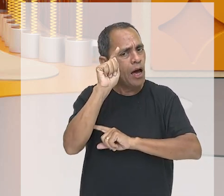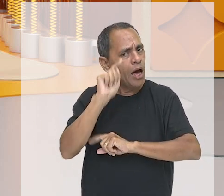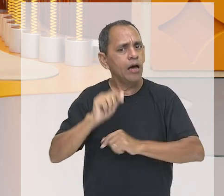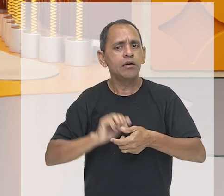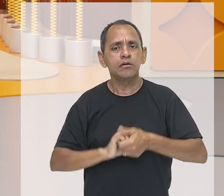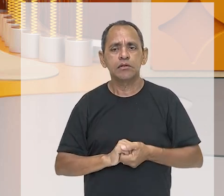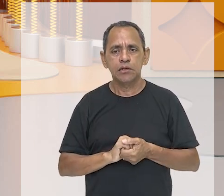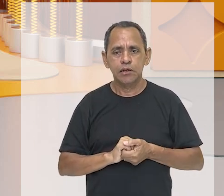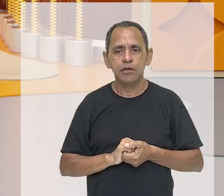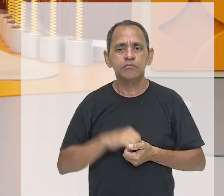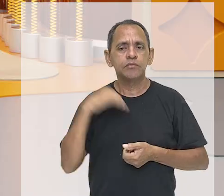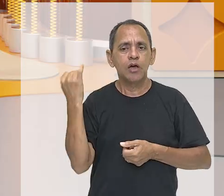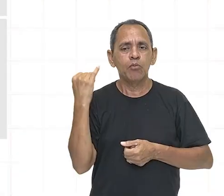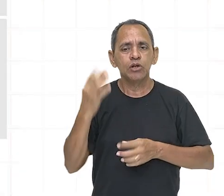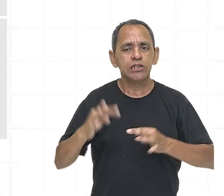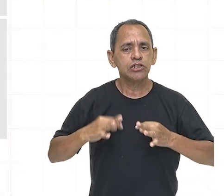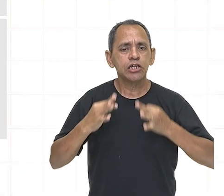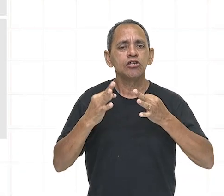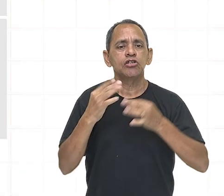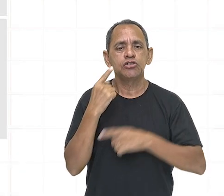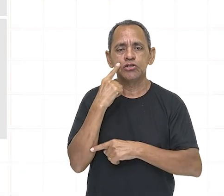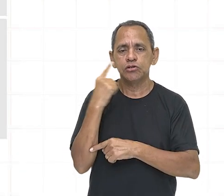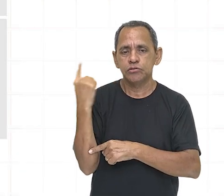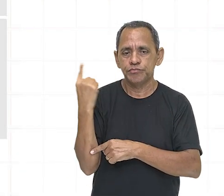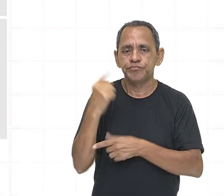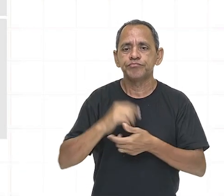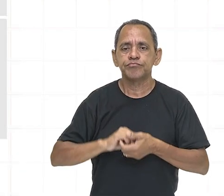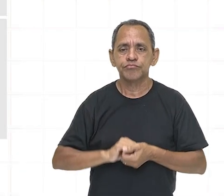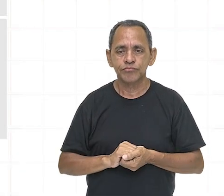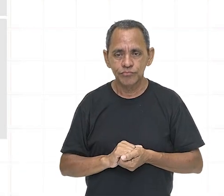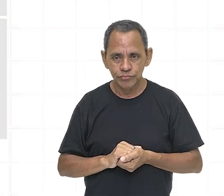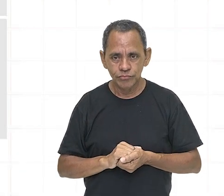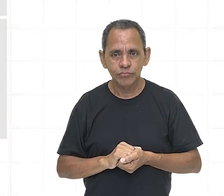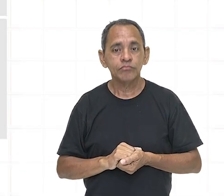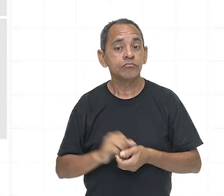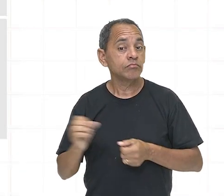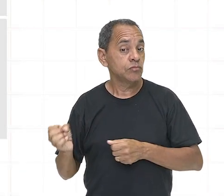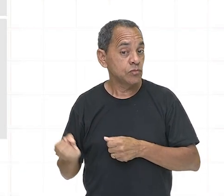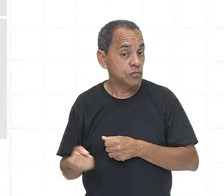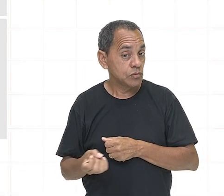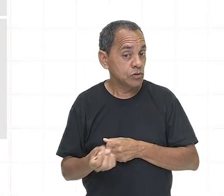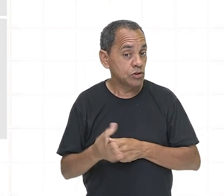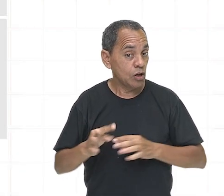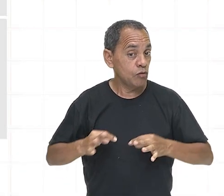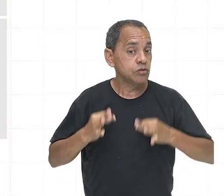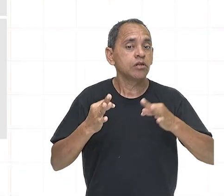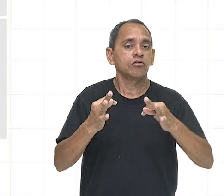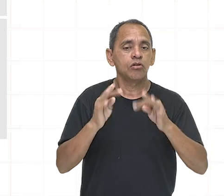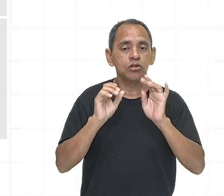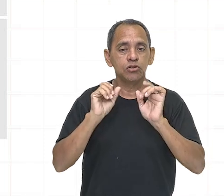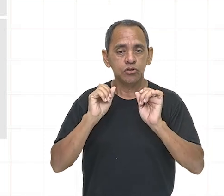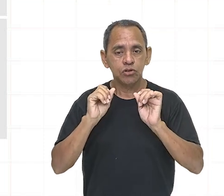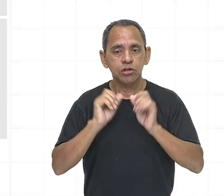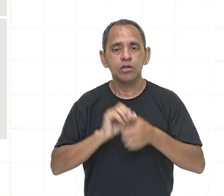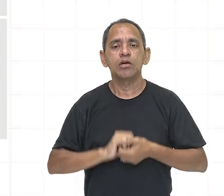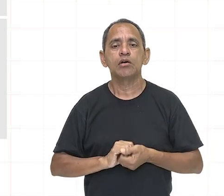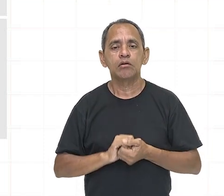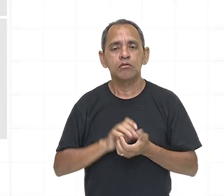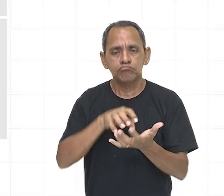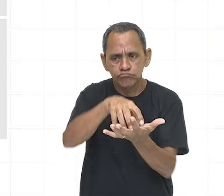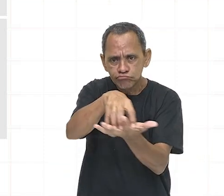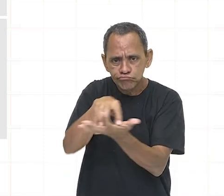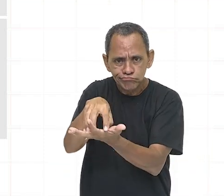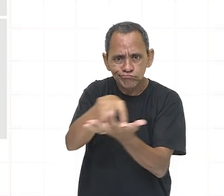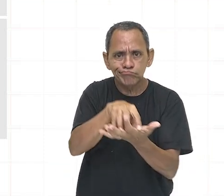à importância tecnológica. Quais serão? Olha só. Vamos ter a inovação e a tecnologia móvel.